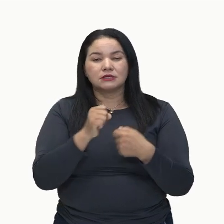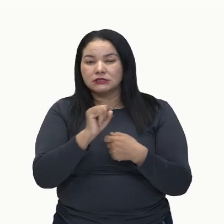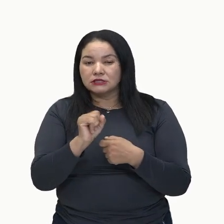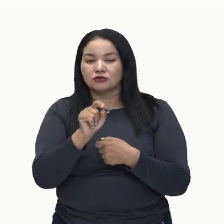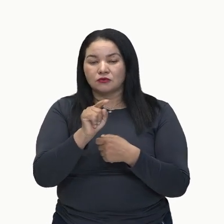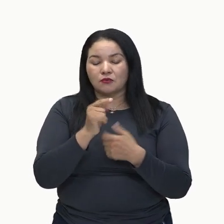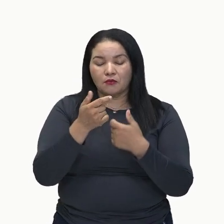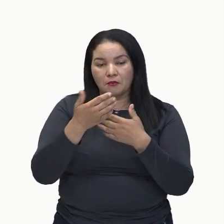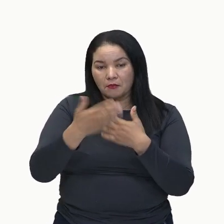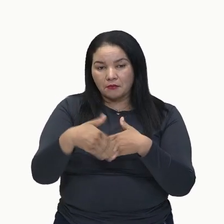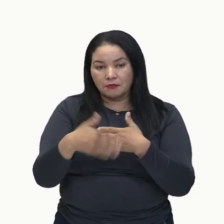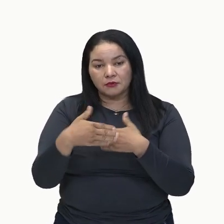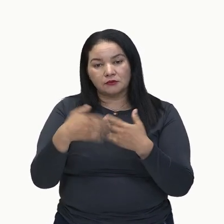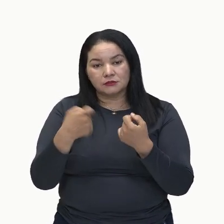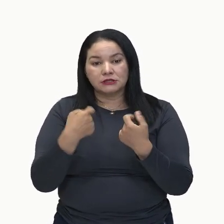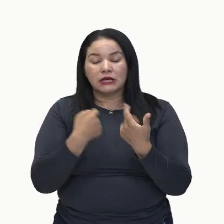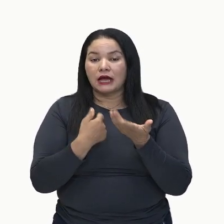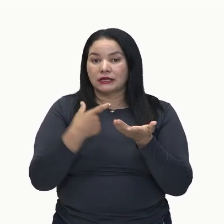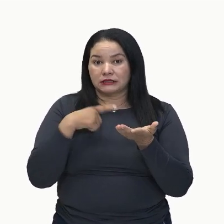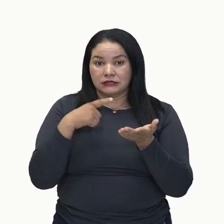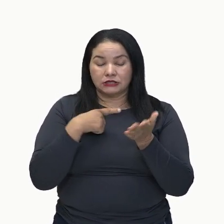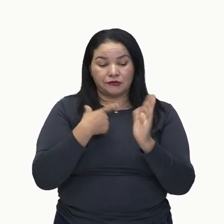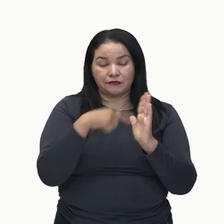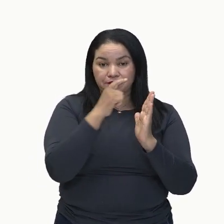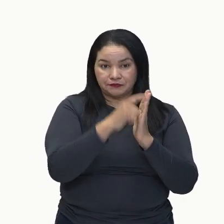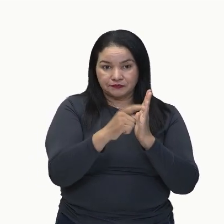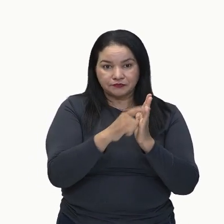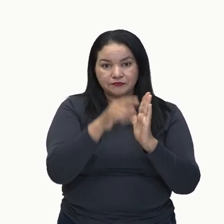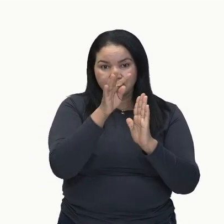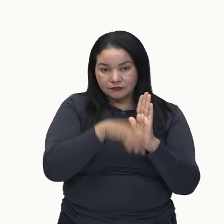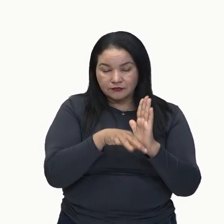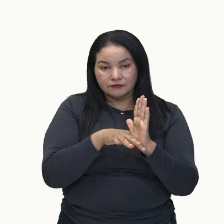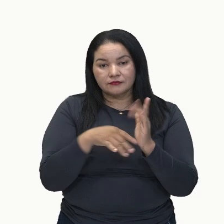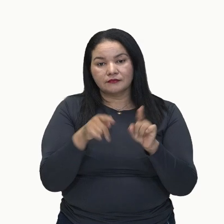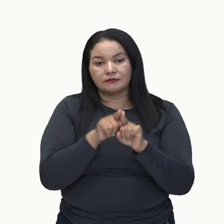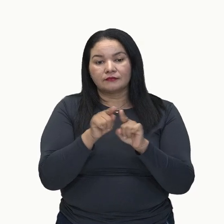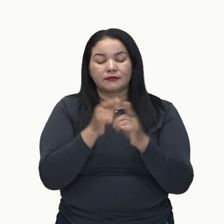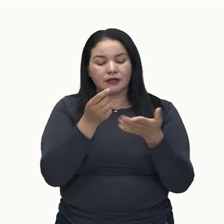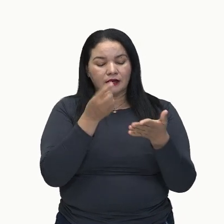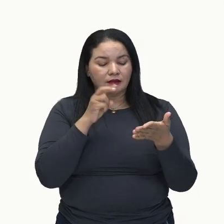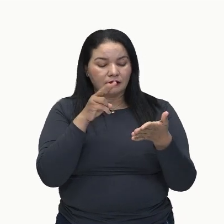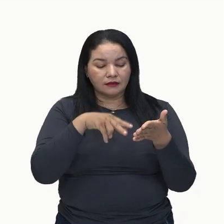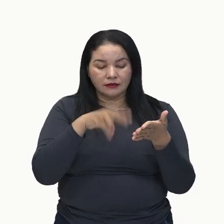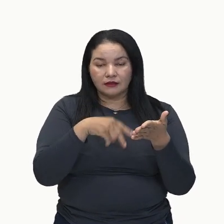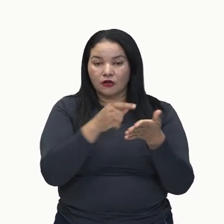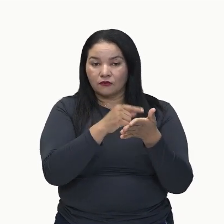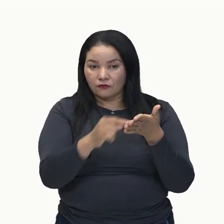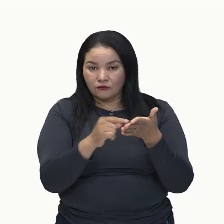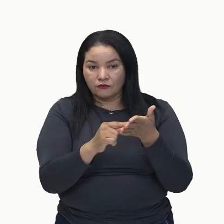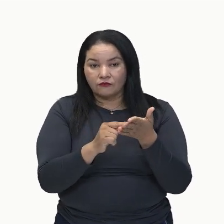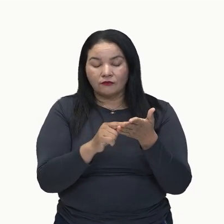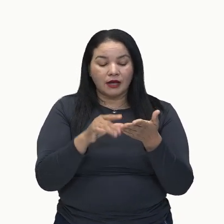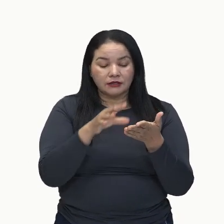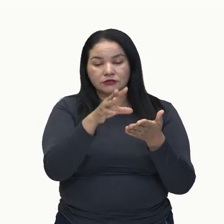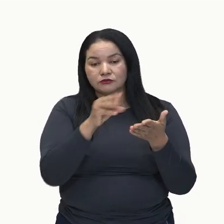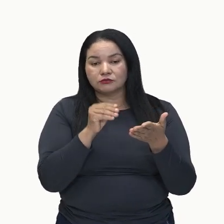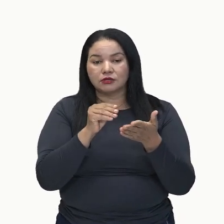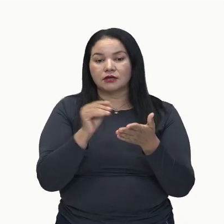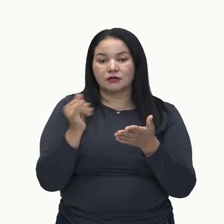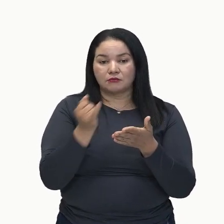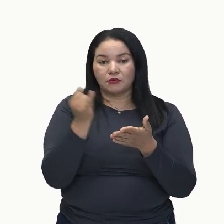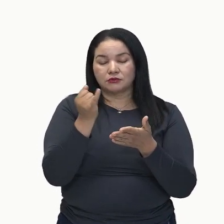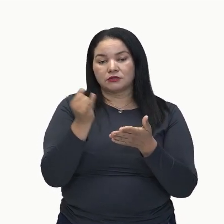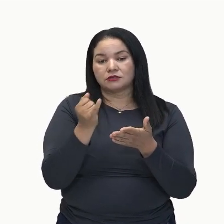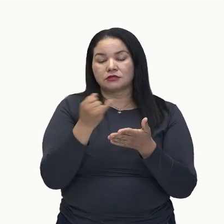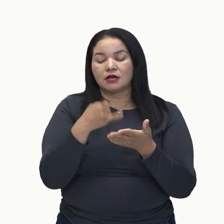os textos que foram fornecidos pelo seu professor, você faz anotações naquele texto original, retira esses elementos importantes, para que quando você